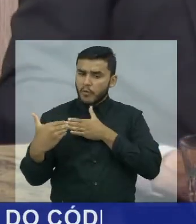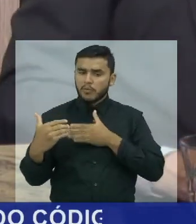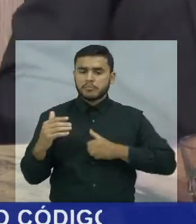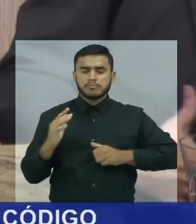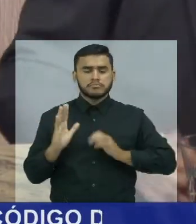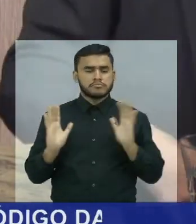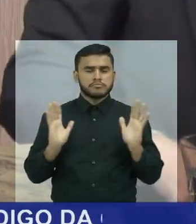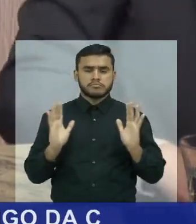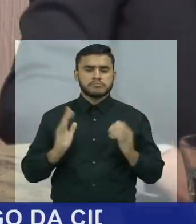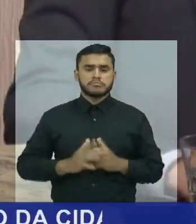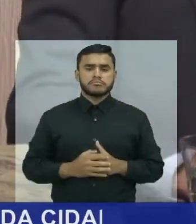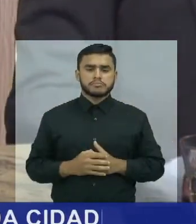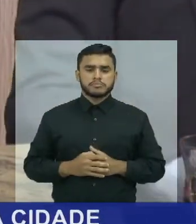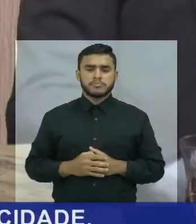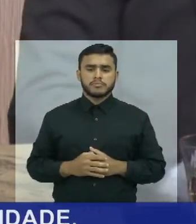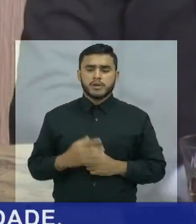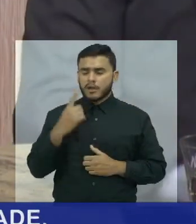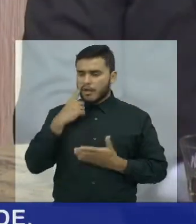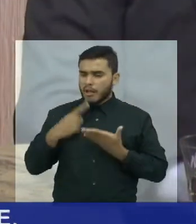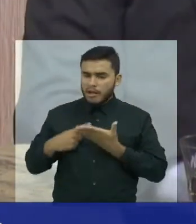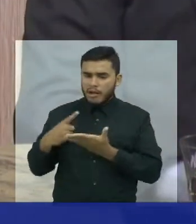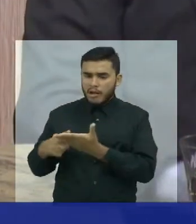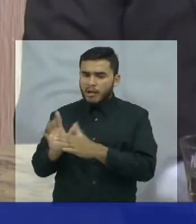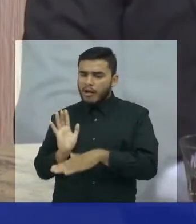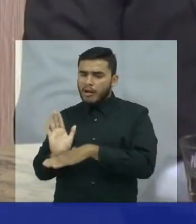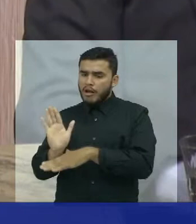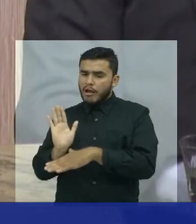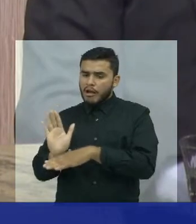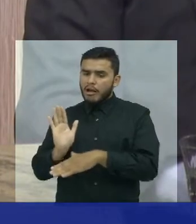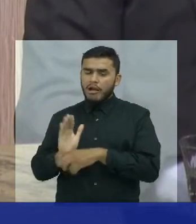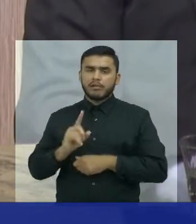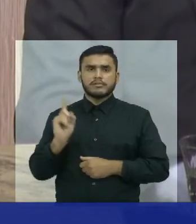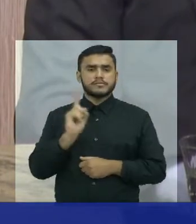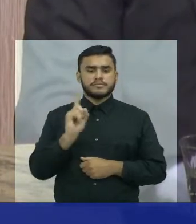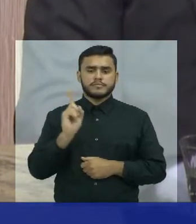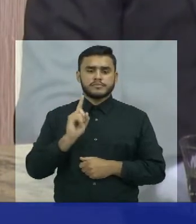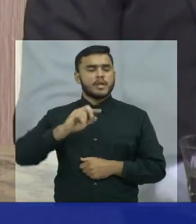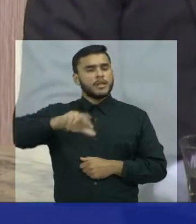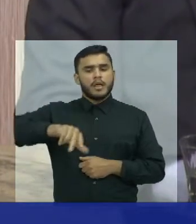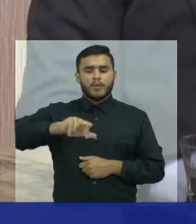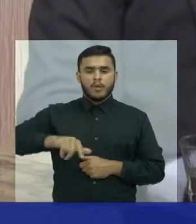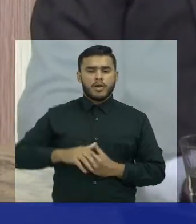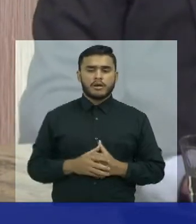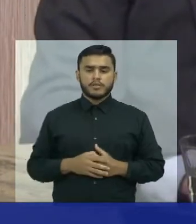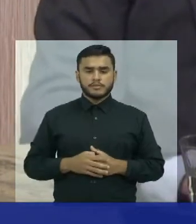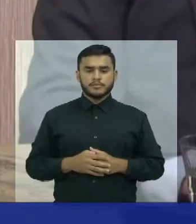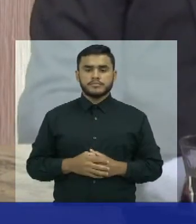ver, de negociata, de tentativa de fazer alguma coisa obscura, de forma alguma.